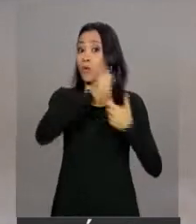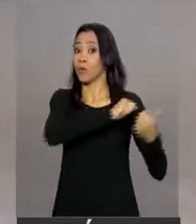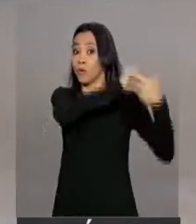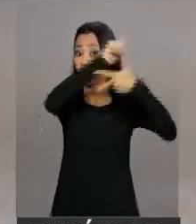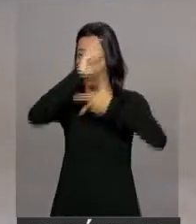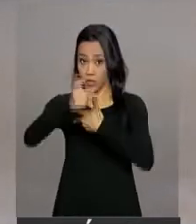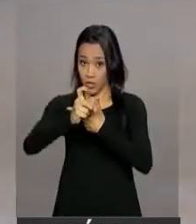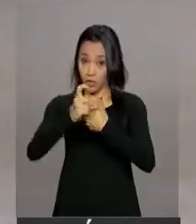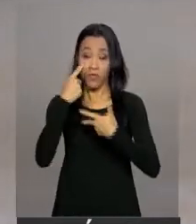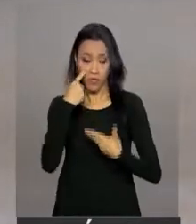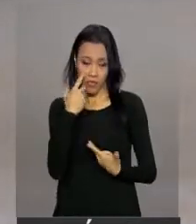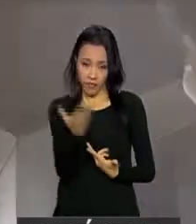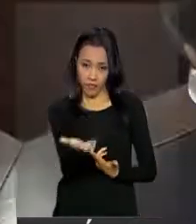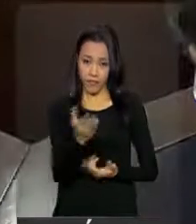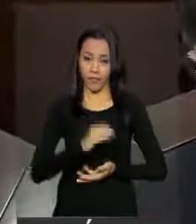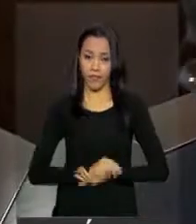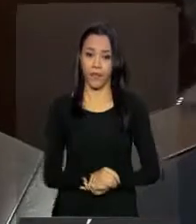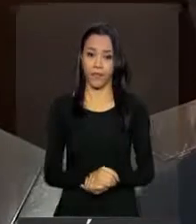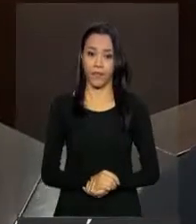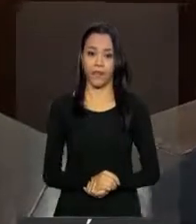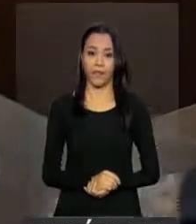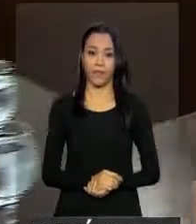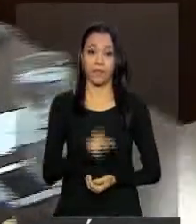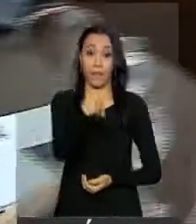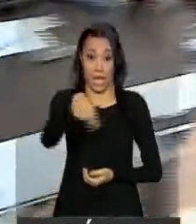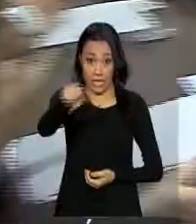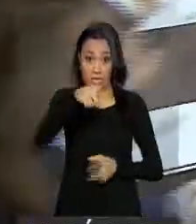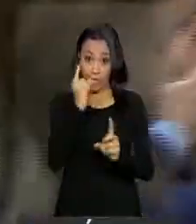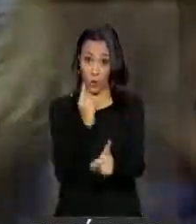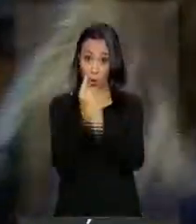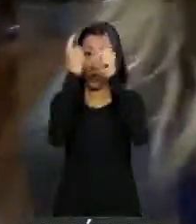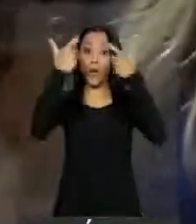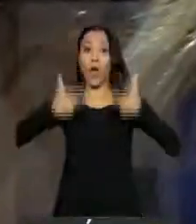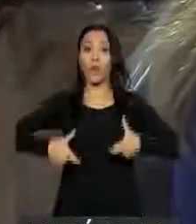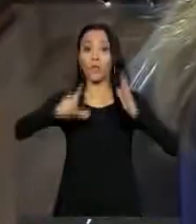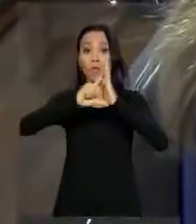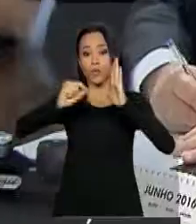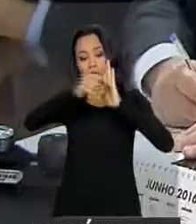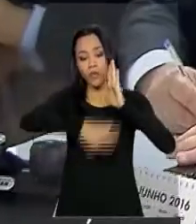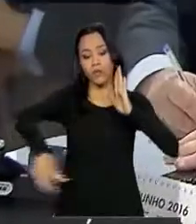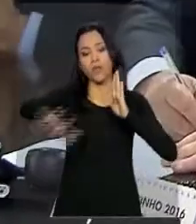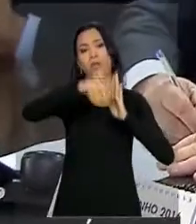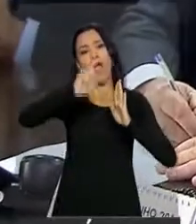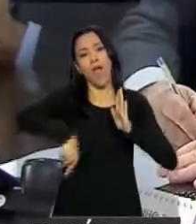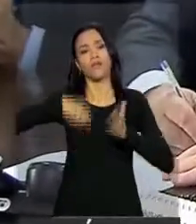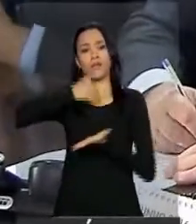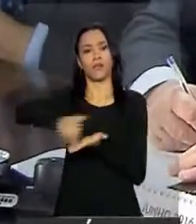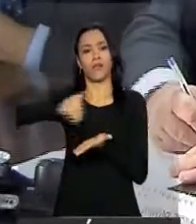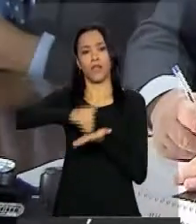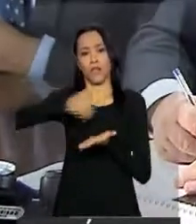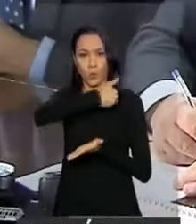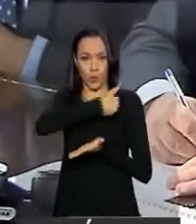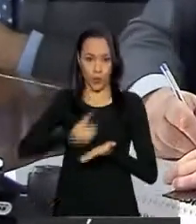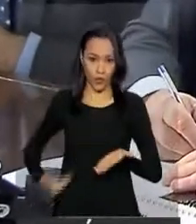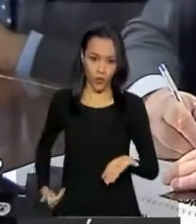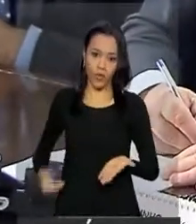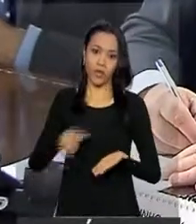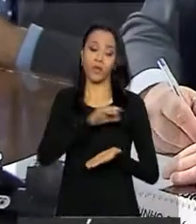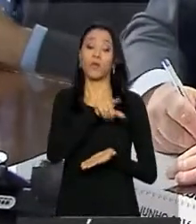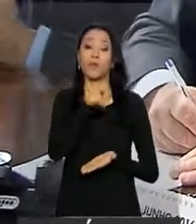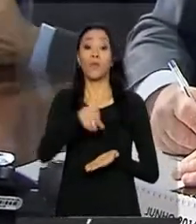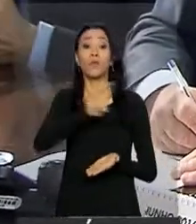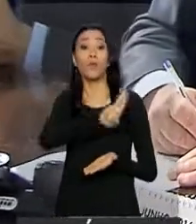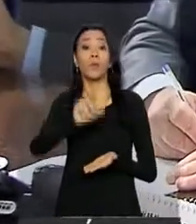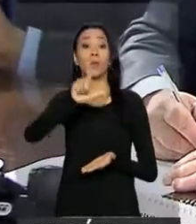ver na reportagem. O encontro no Palácio do Planalto foi com o secretário de governo, ministro Gedel Vieira Lima.